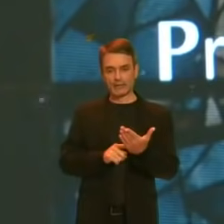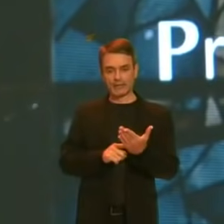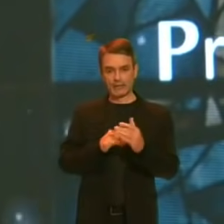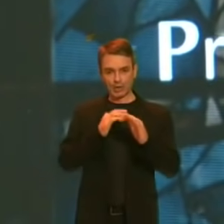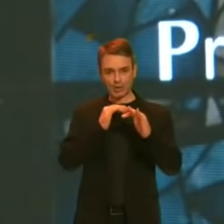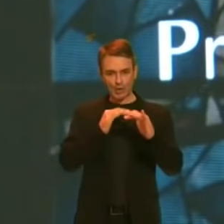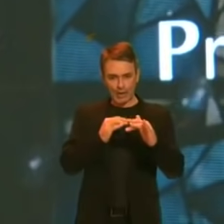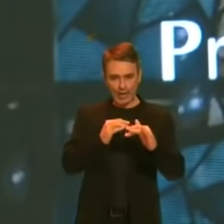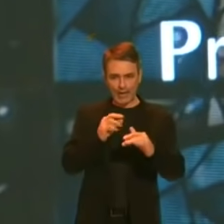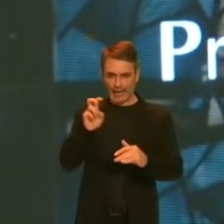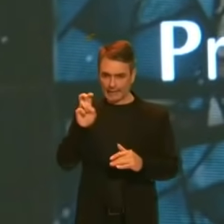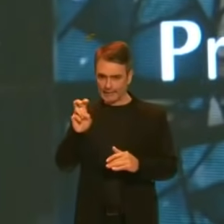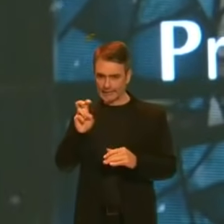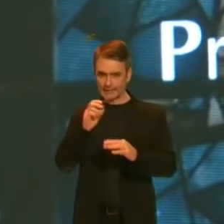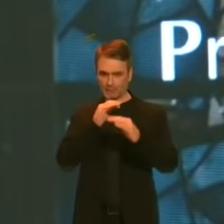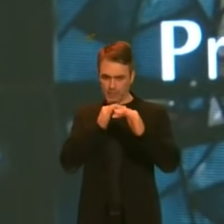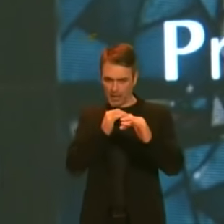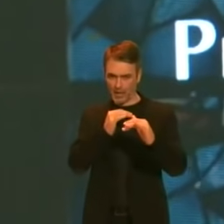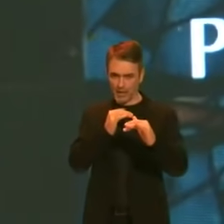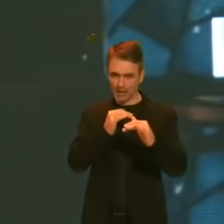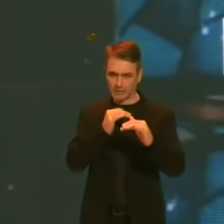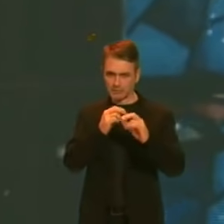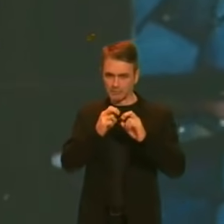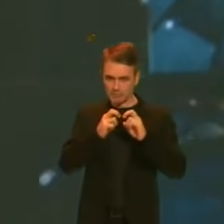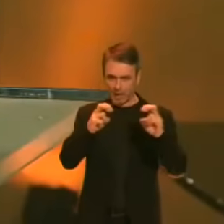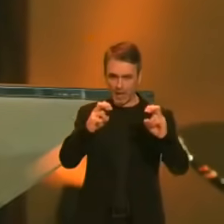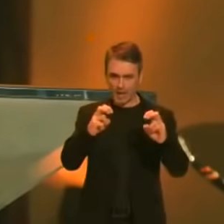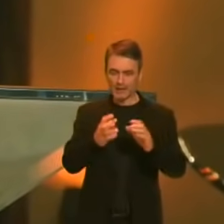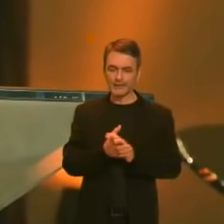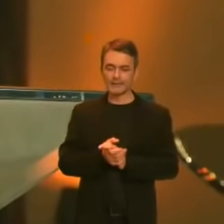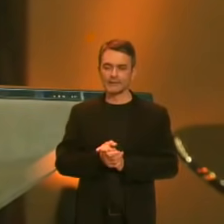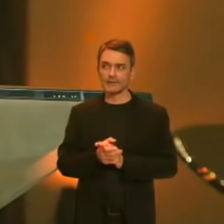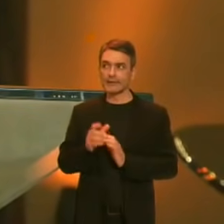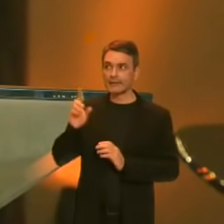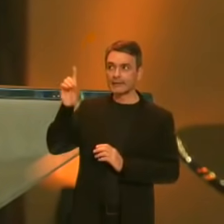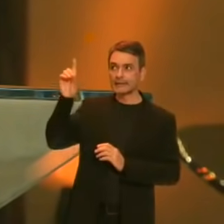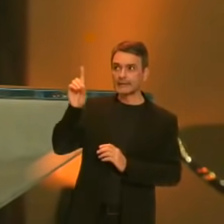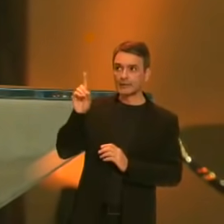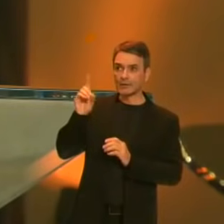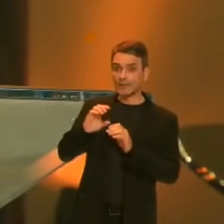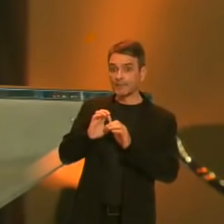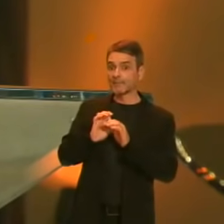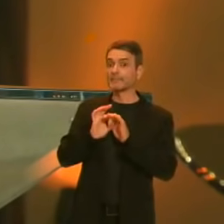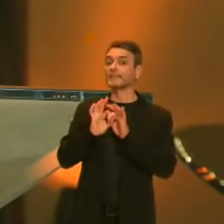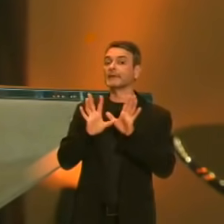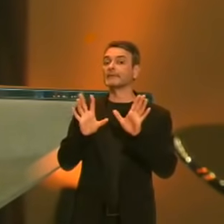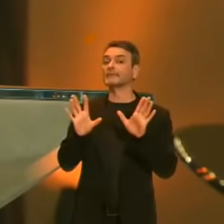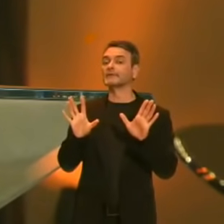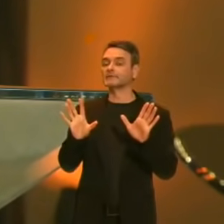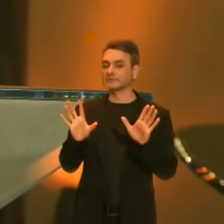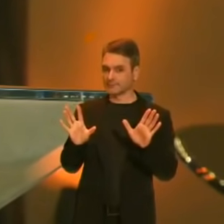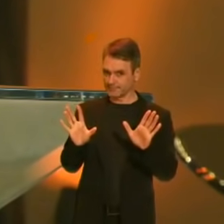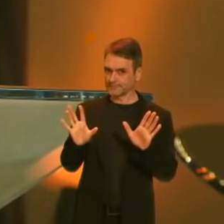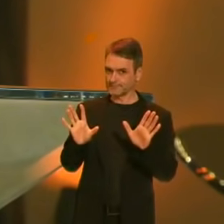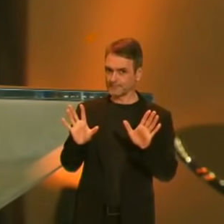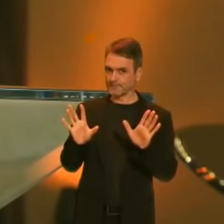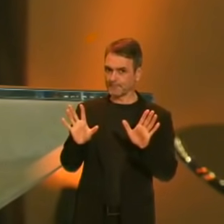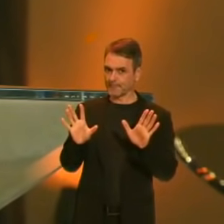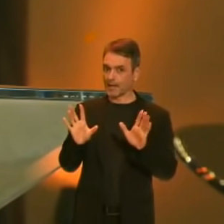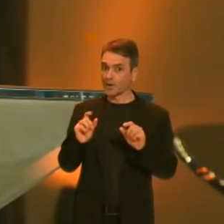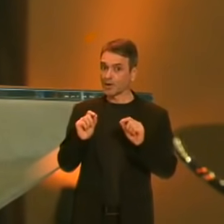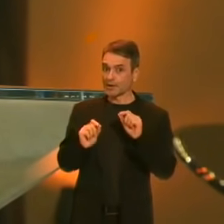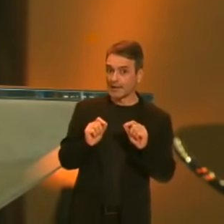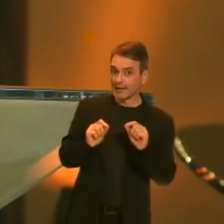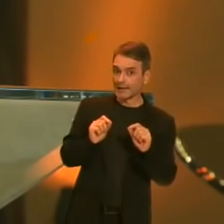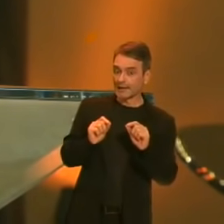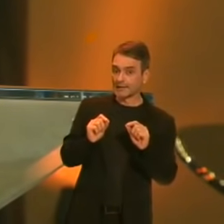a quinta trombeta, Deus vai permitir uma ação demoníaca